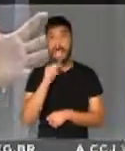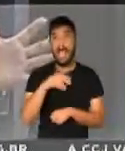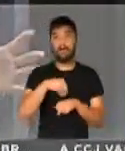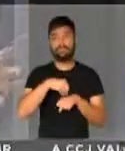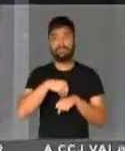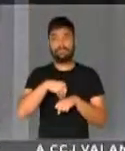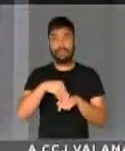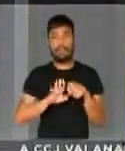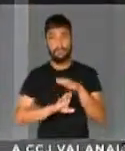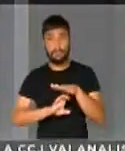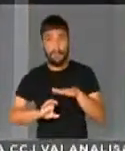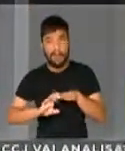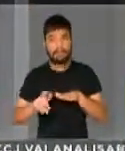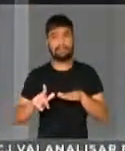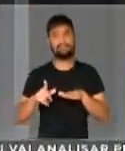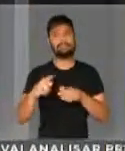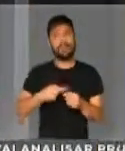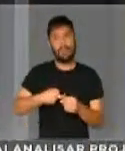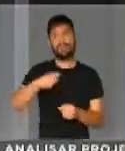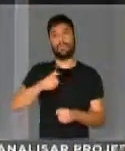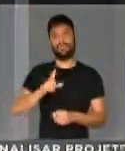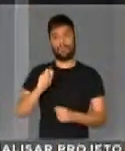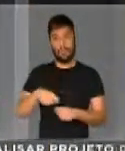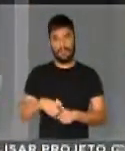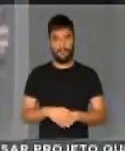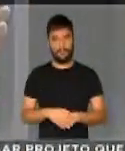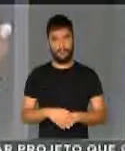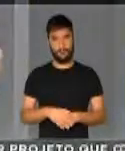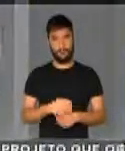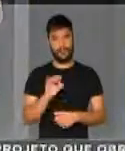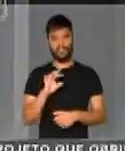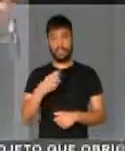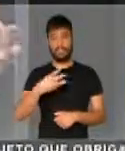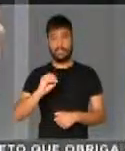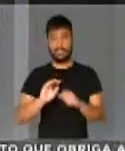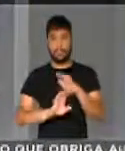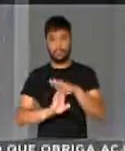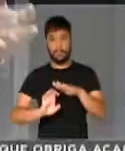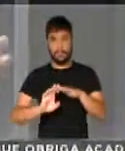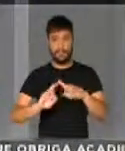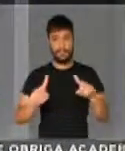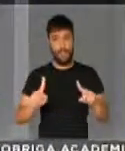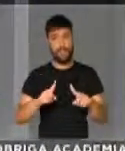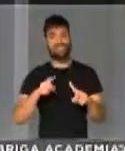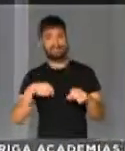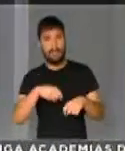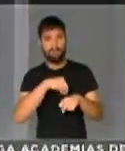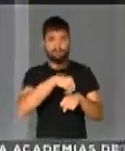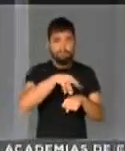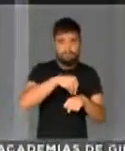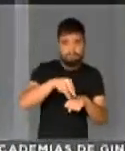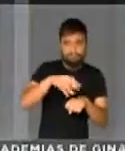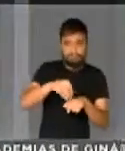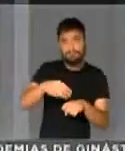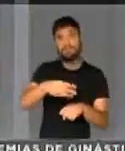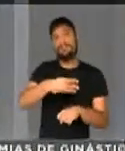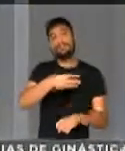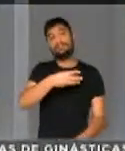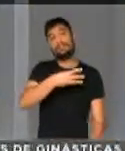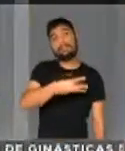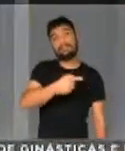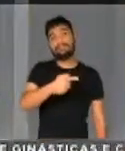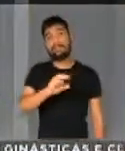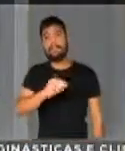davam lucro, consequentemente, cobriam os 370 municípios que são